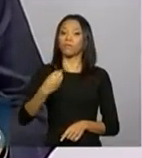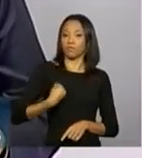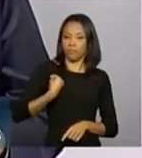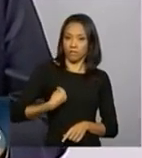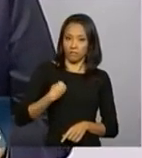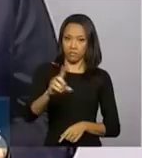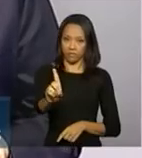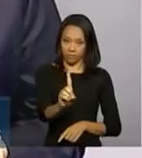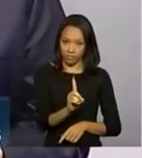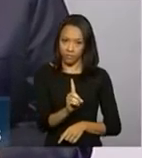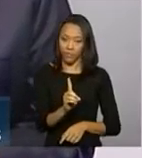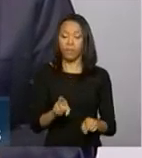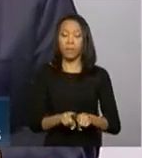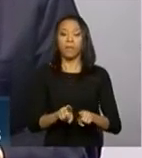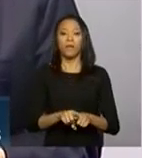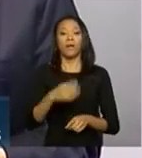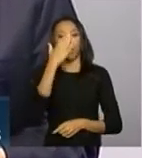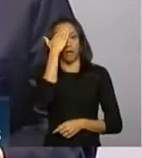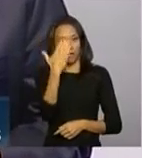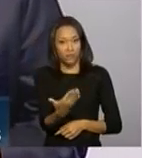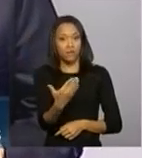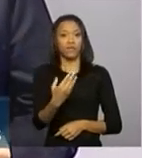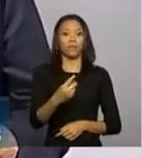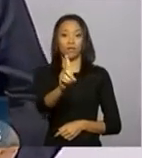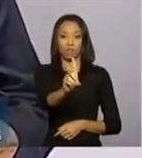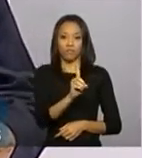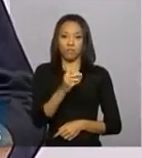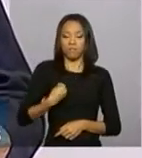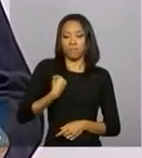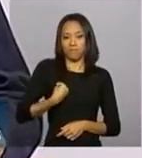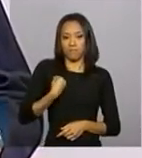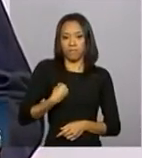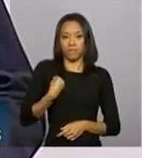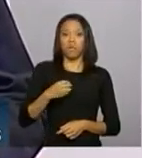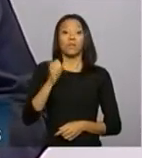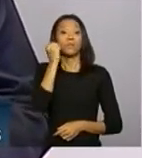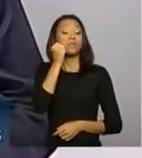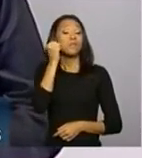Pirilo. Agradecer a presença do senador Hélio